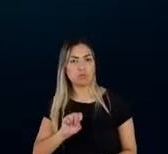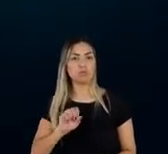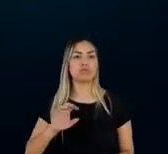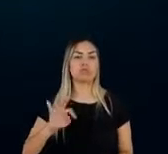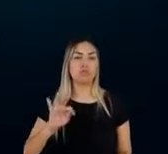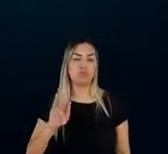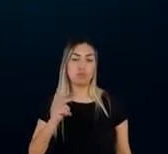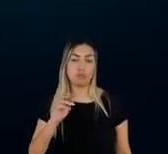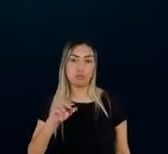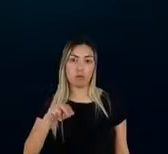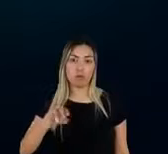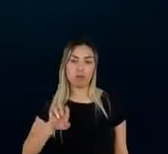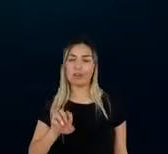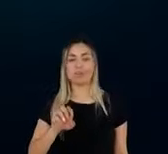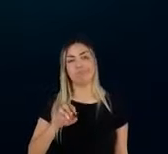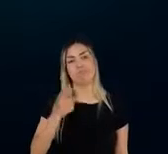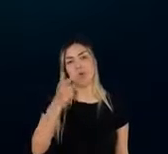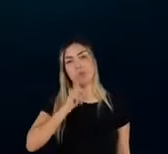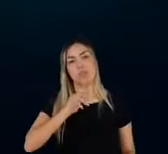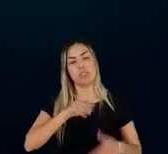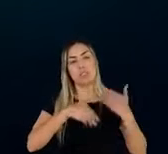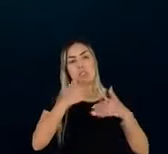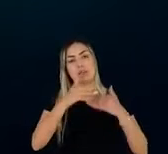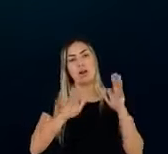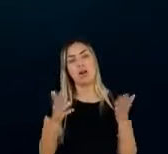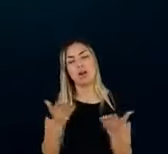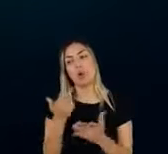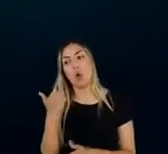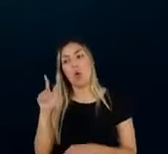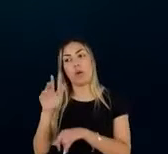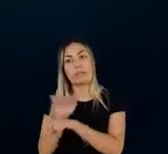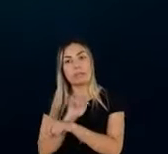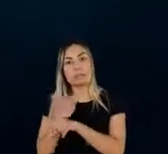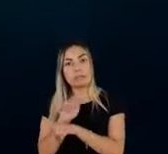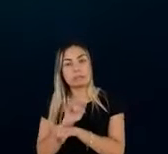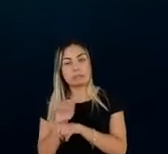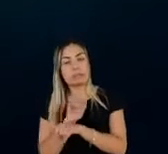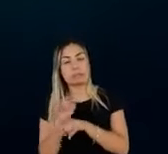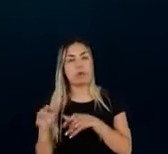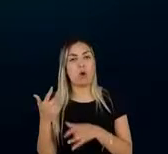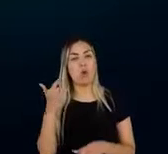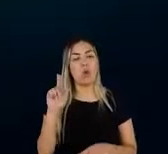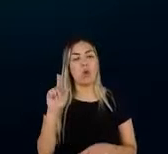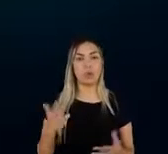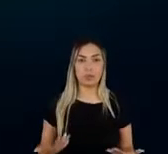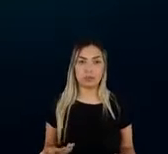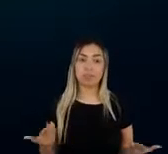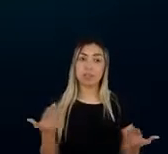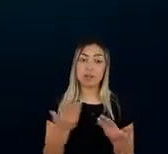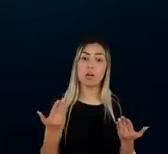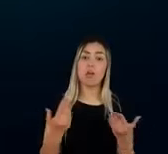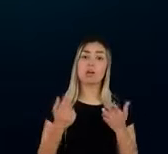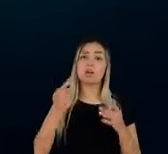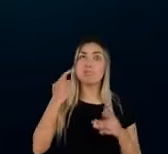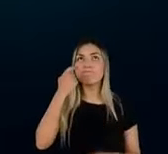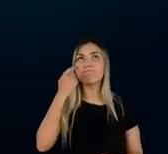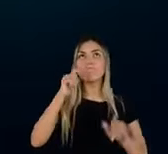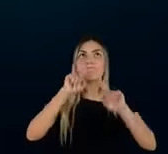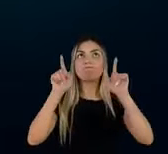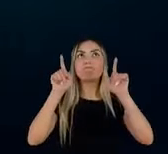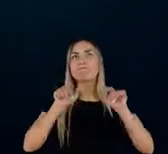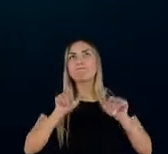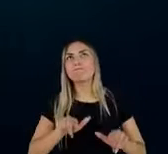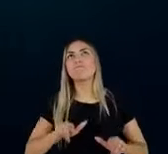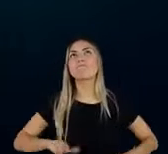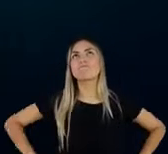tá indo bem com a suíte Office e outras coisas mas descobri um outro jeito de trabalhar então a pergunta que a gente tem que fazer porque que